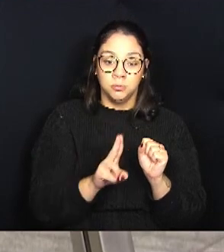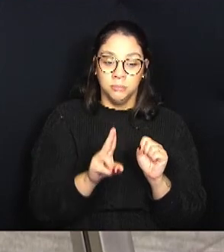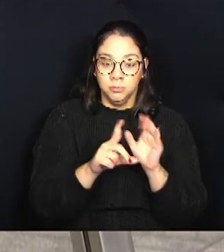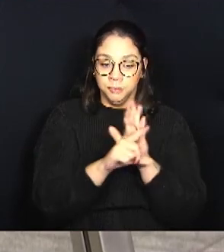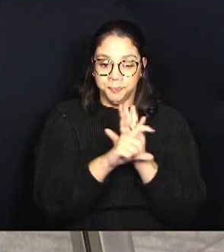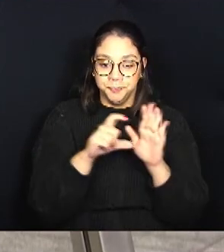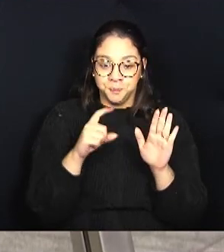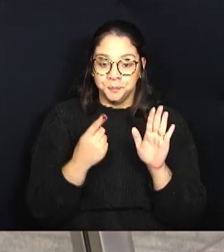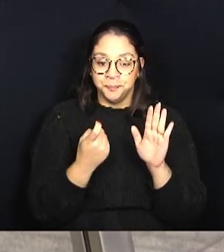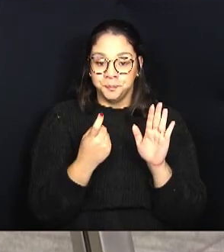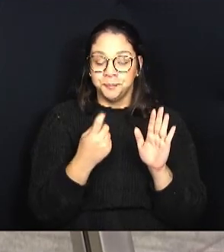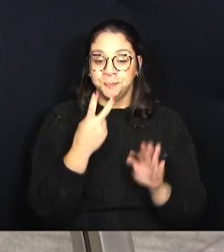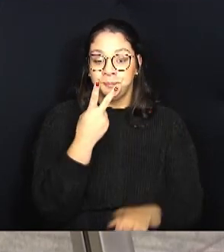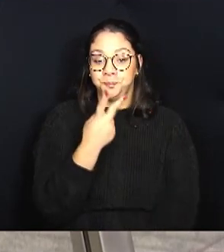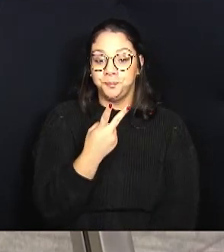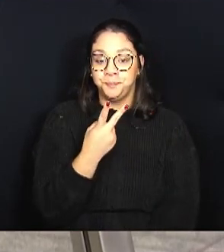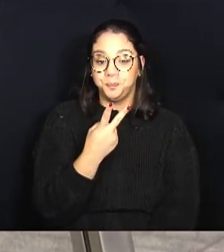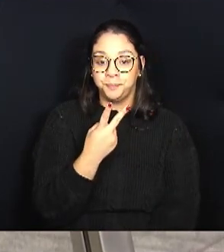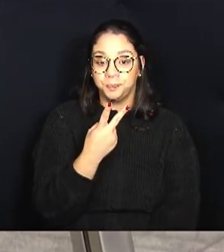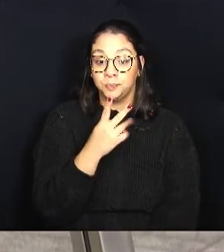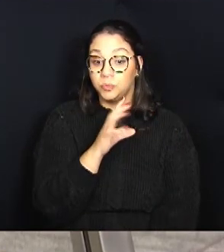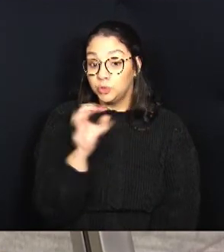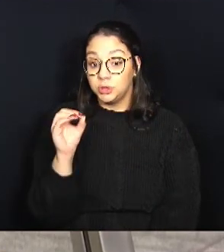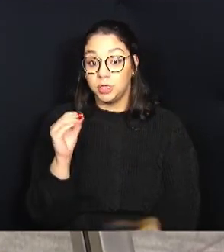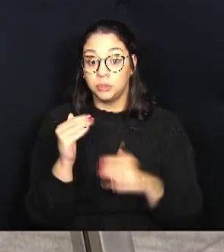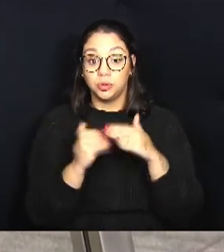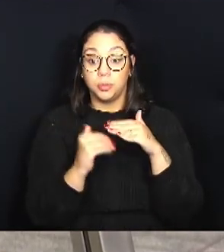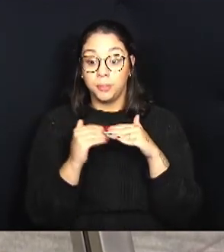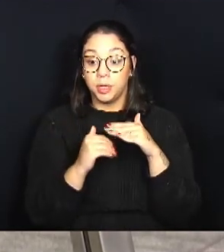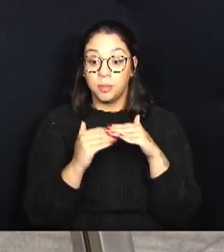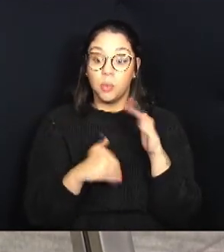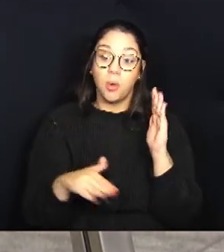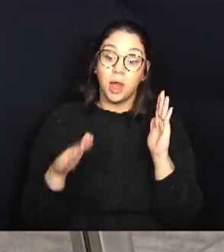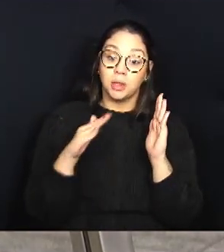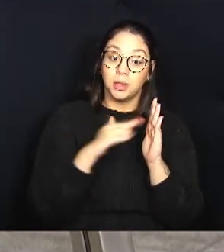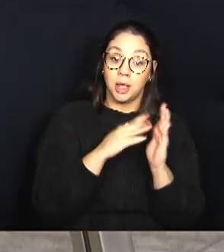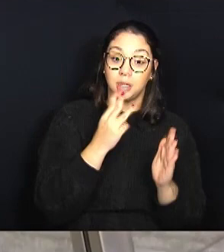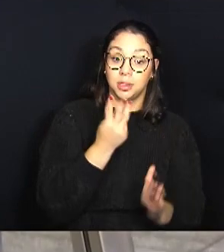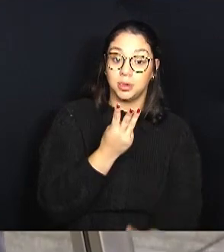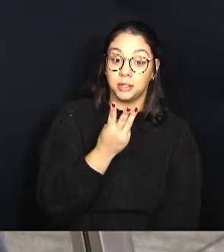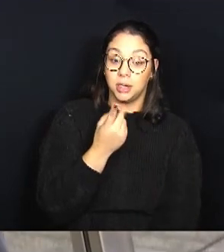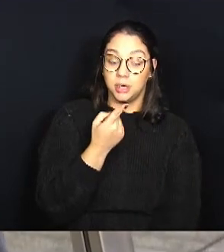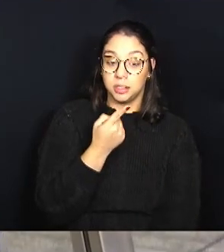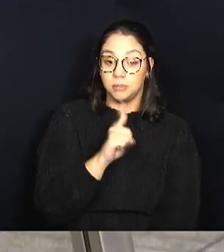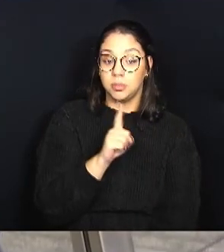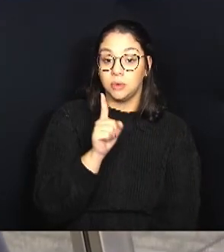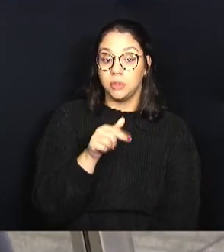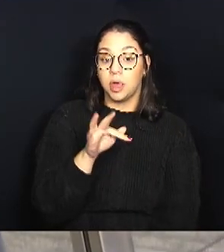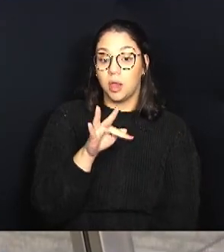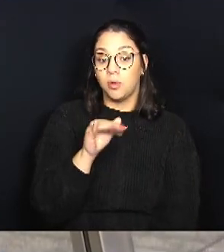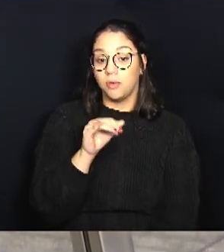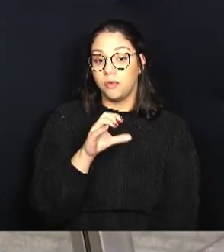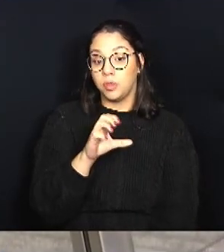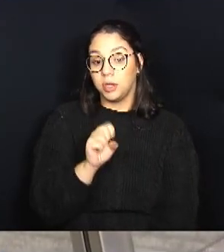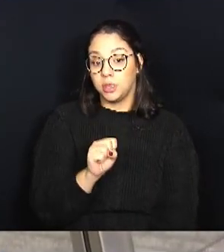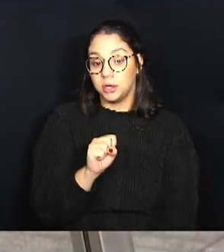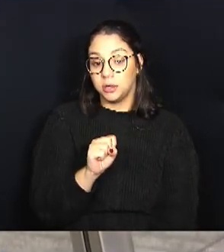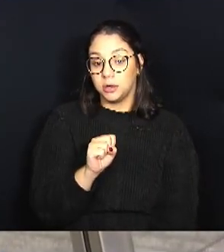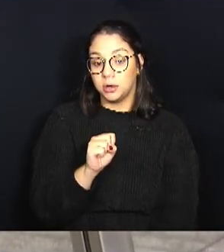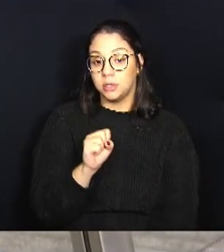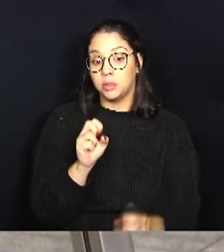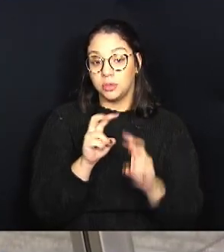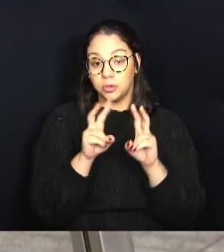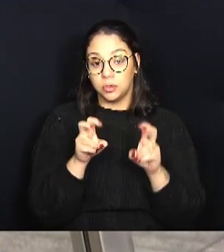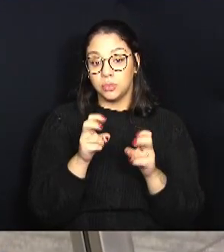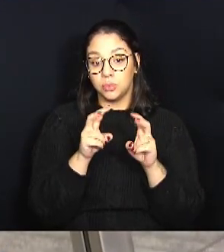único de 200 no mínimo, até 3.000 o fix na questão do